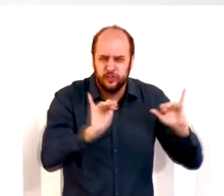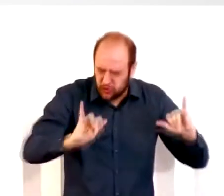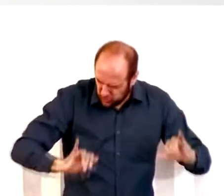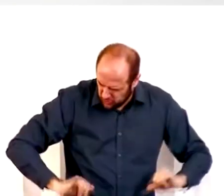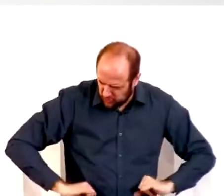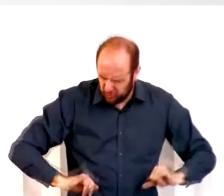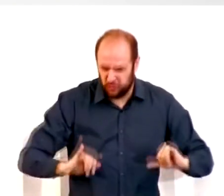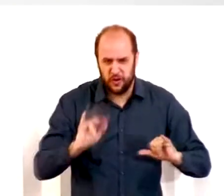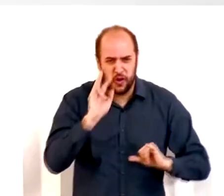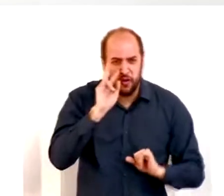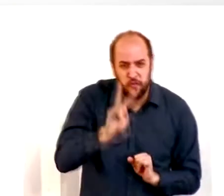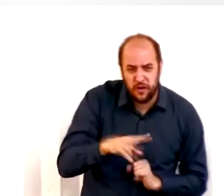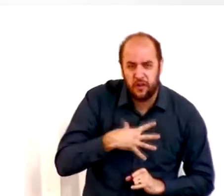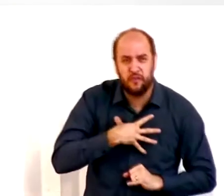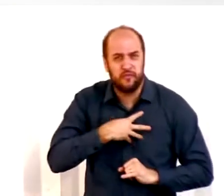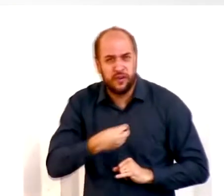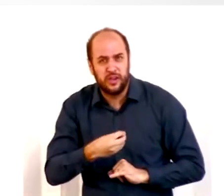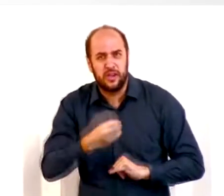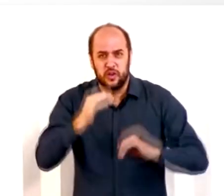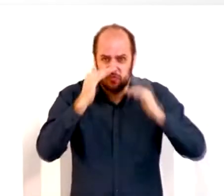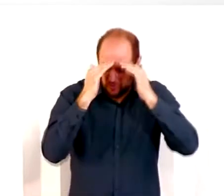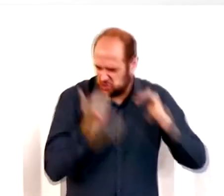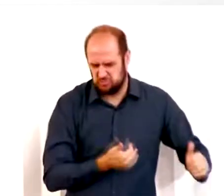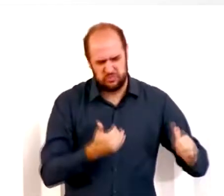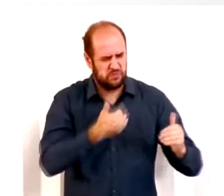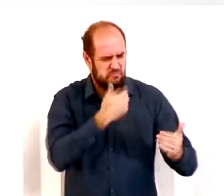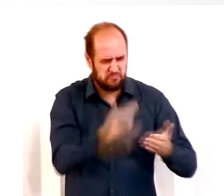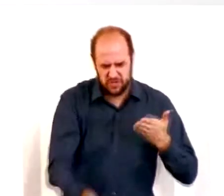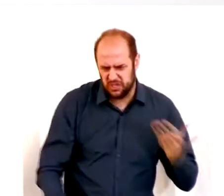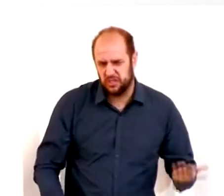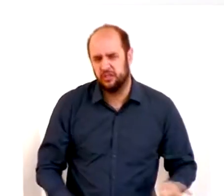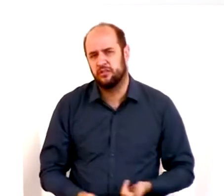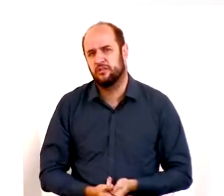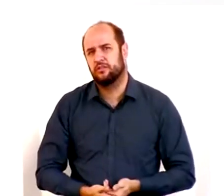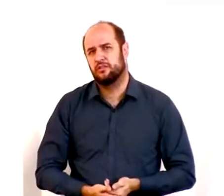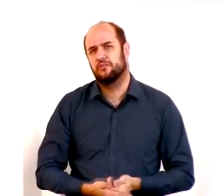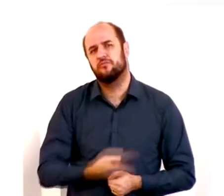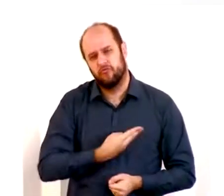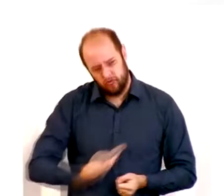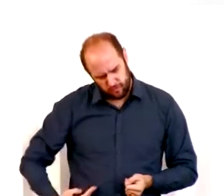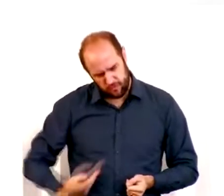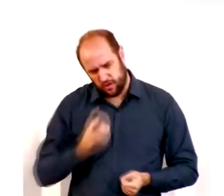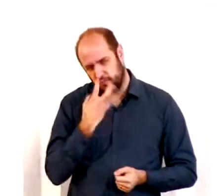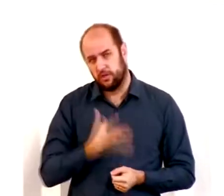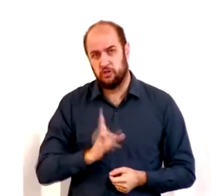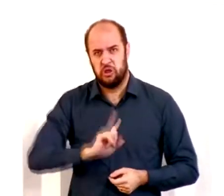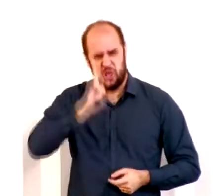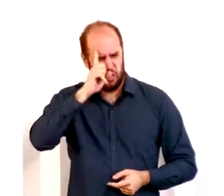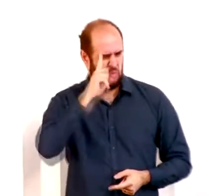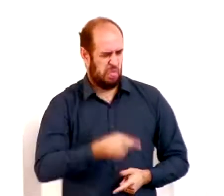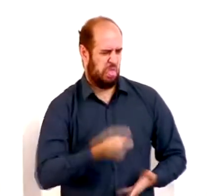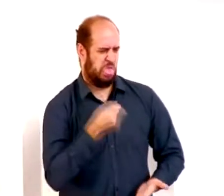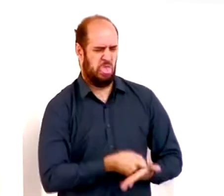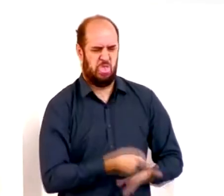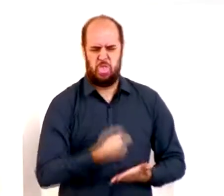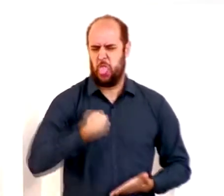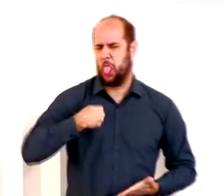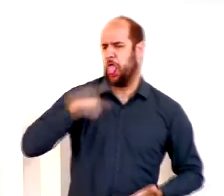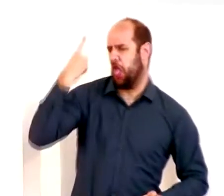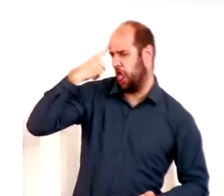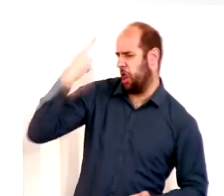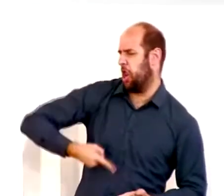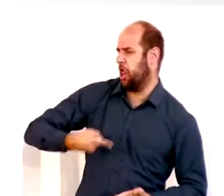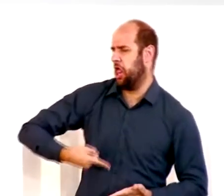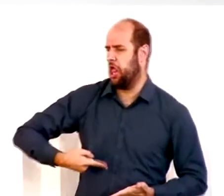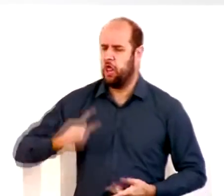sofre quando um filho ou uma filha desobedece, se perde. Esse é o que governa bem. Não é o que diz eu mando aqui sou eu que mando,